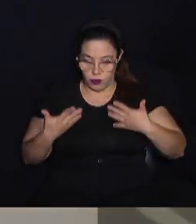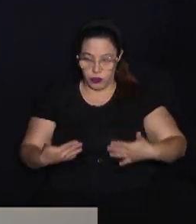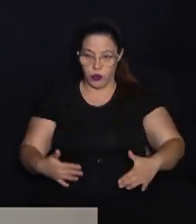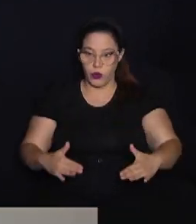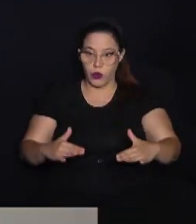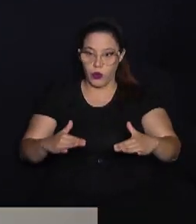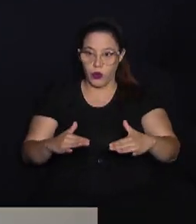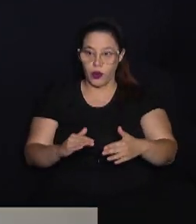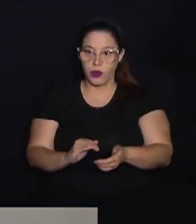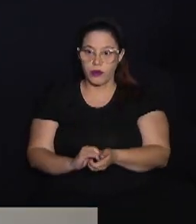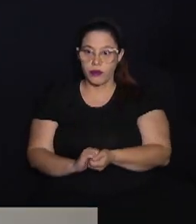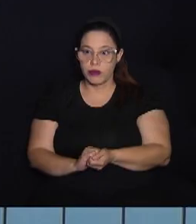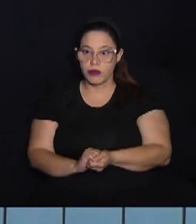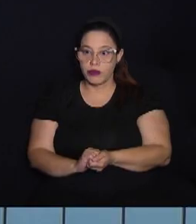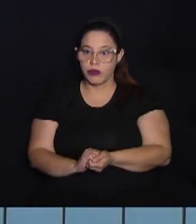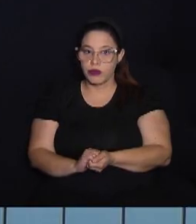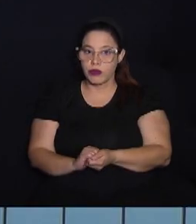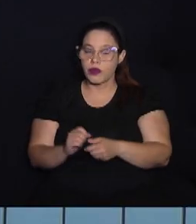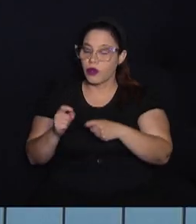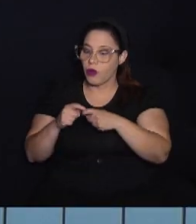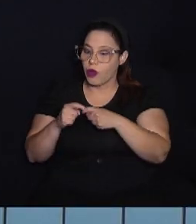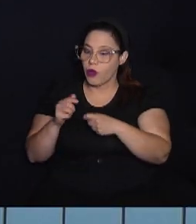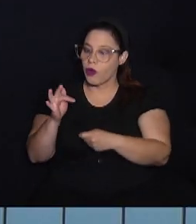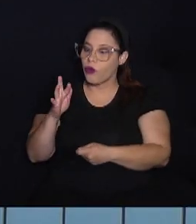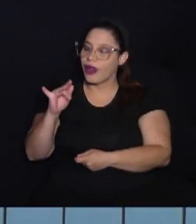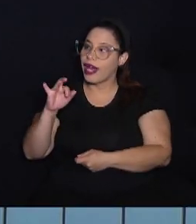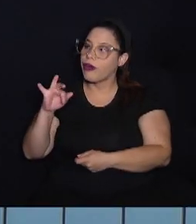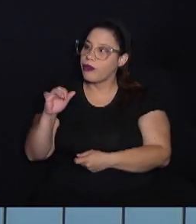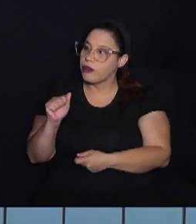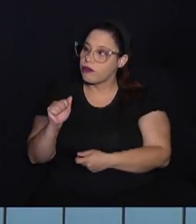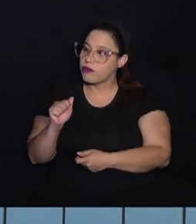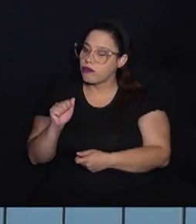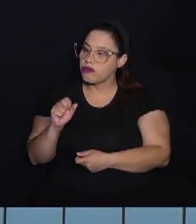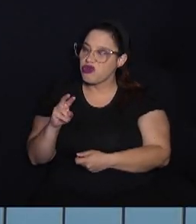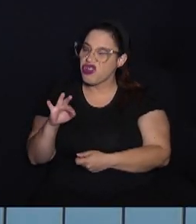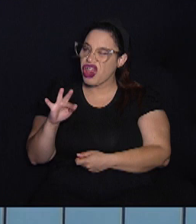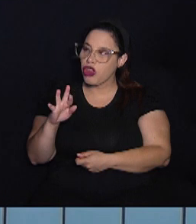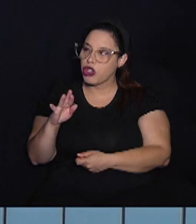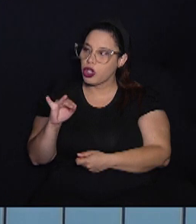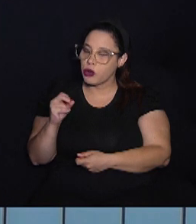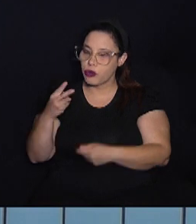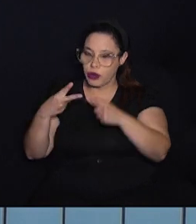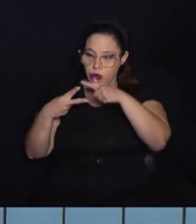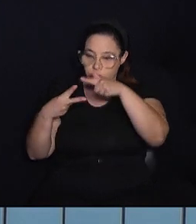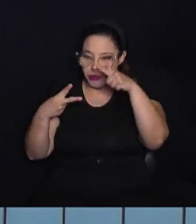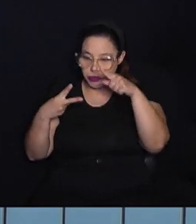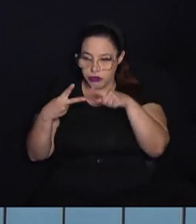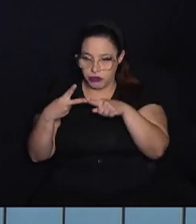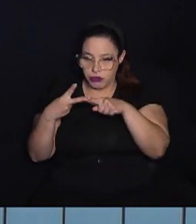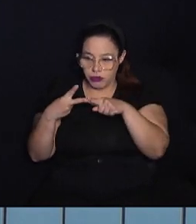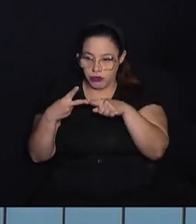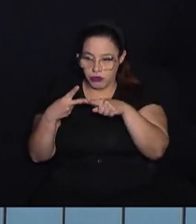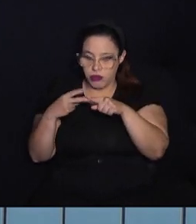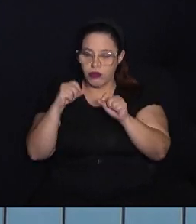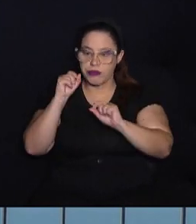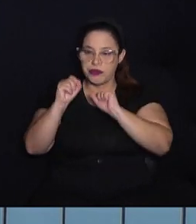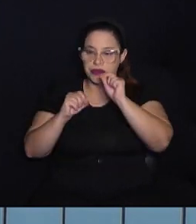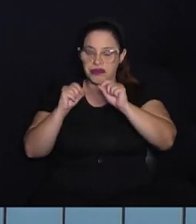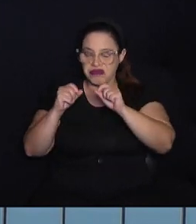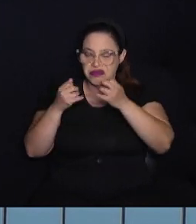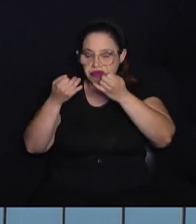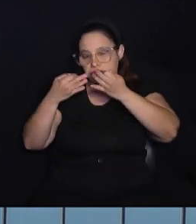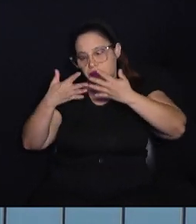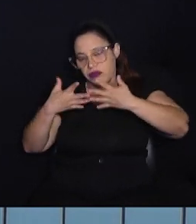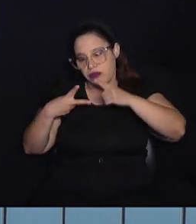todo. Doutora Flávia, o vitiligo ele é classificado em dois tipos, né? Eu gostaria que você explicasse um